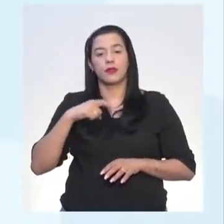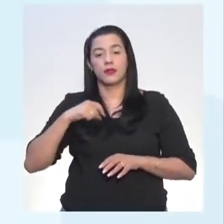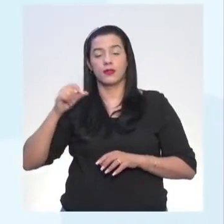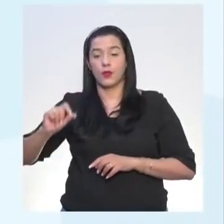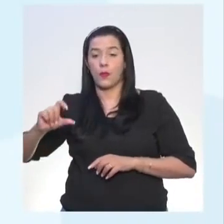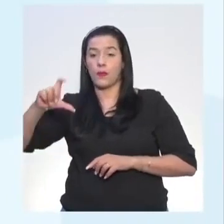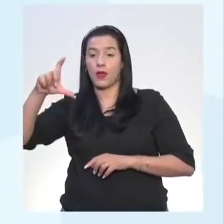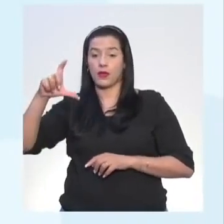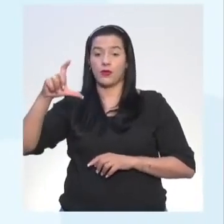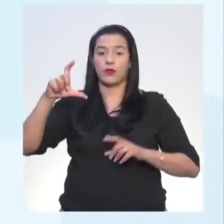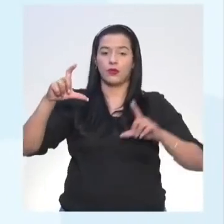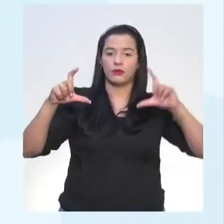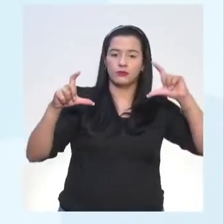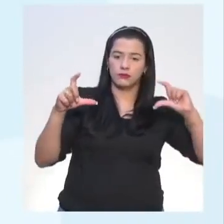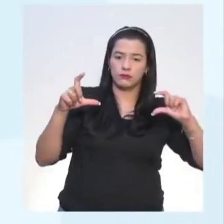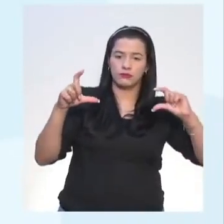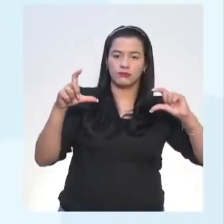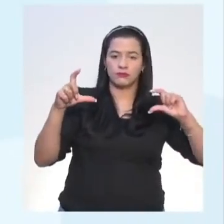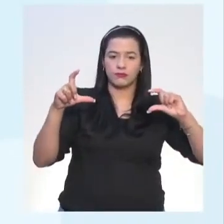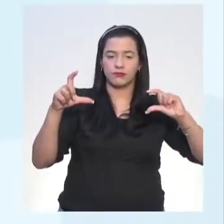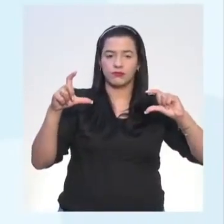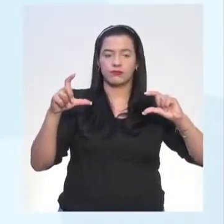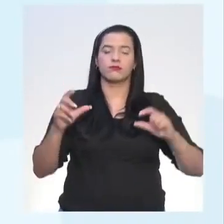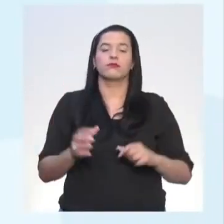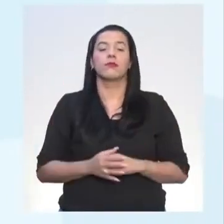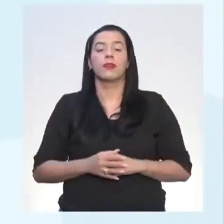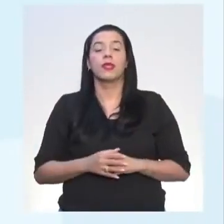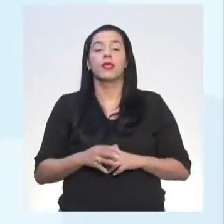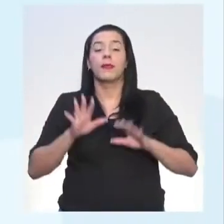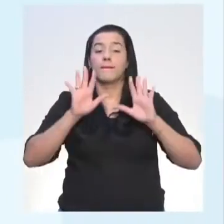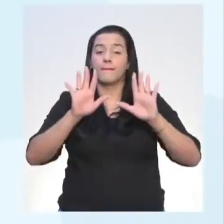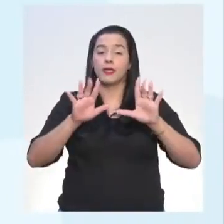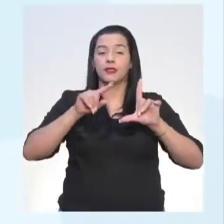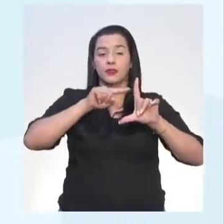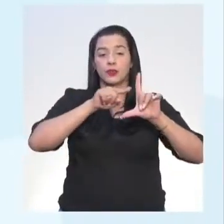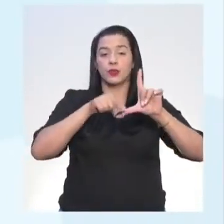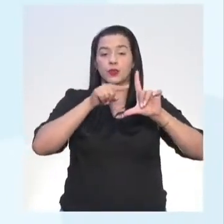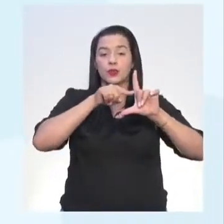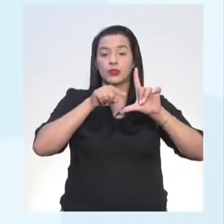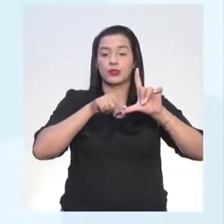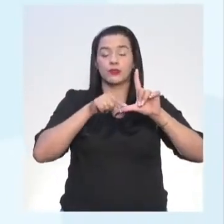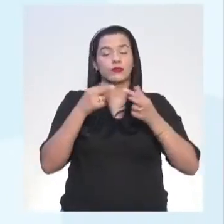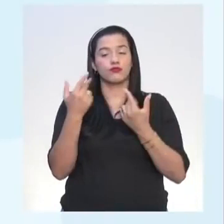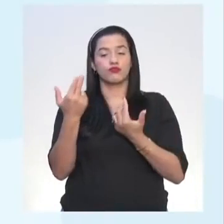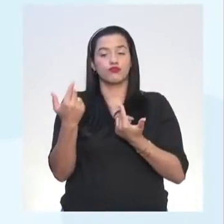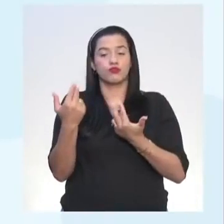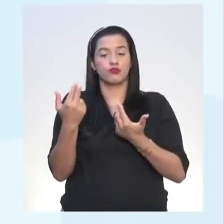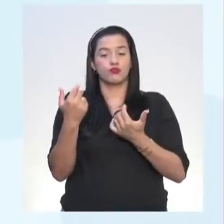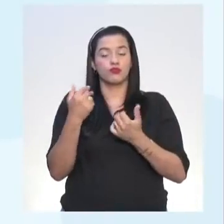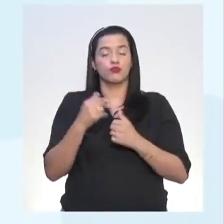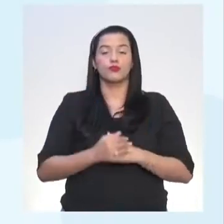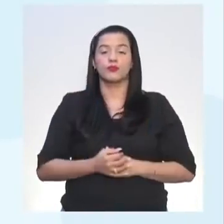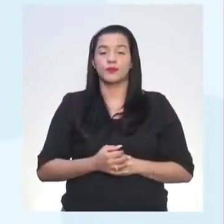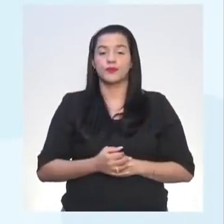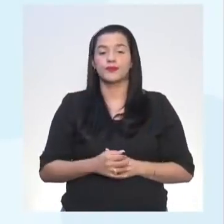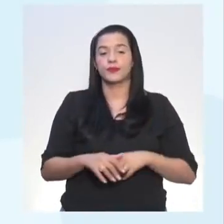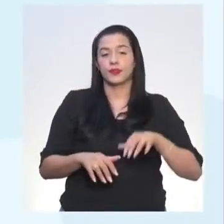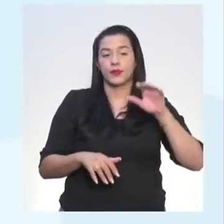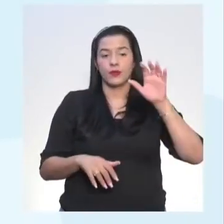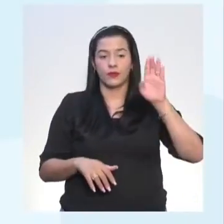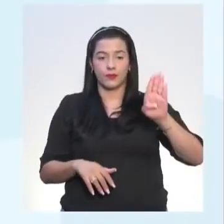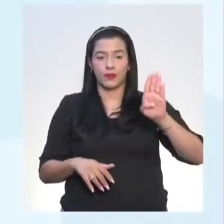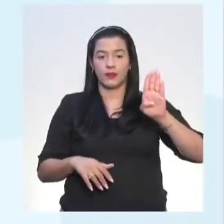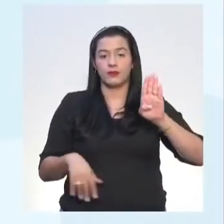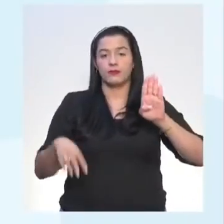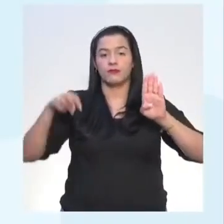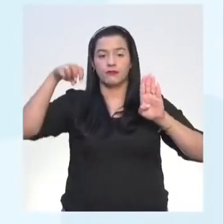pentágono ABCDE, né? E os ângulos têm o mesmo tamanho, né, Vivi? Viu aí, ó? Tem. O ângulo B tem o mesmo tamanho